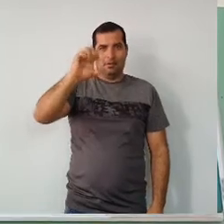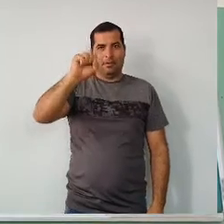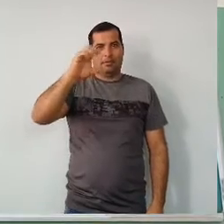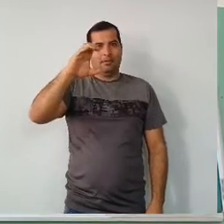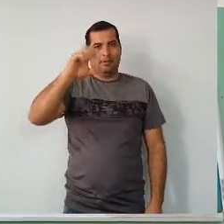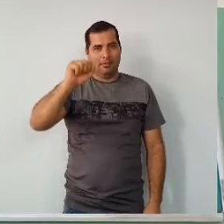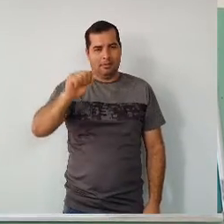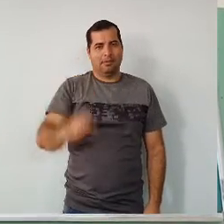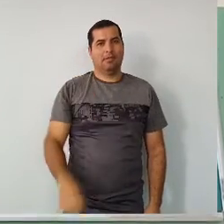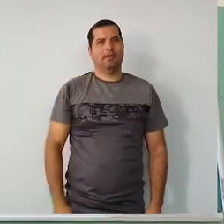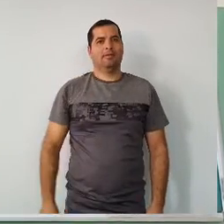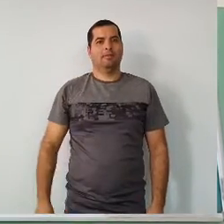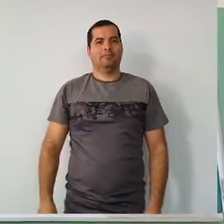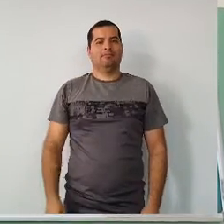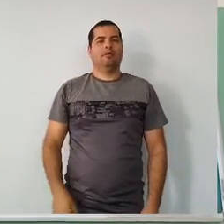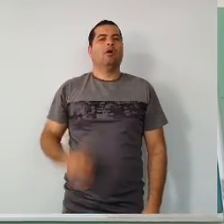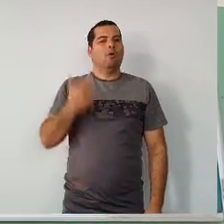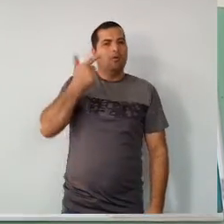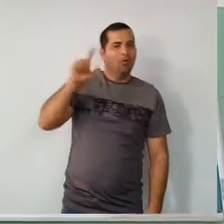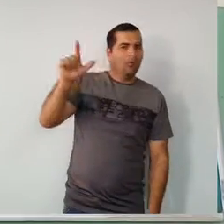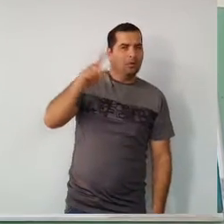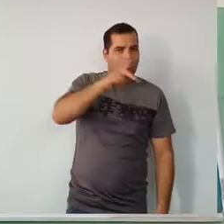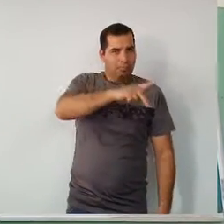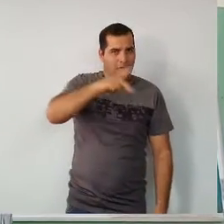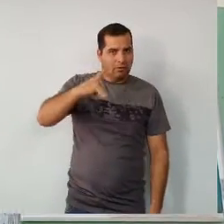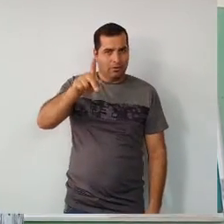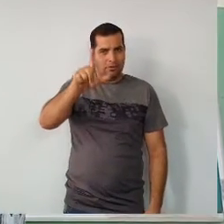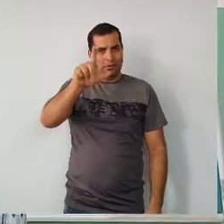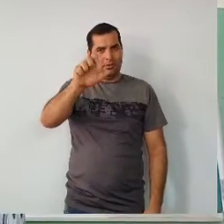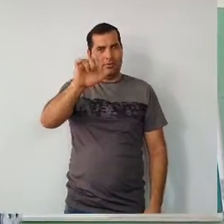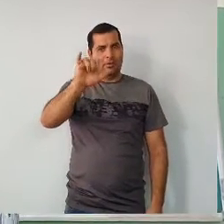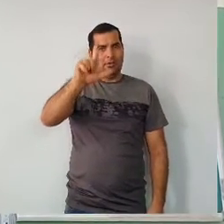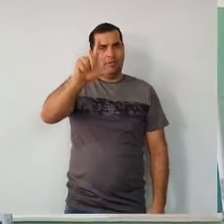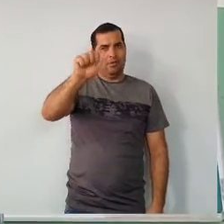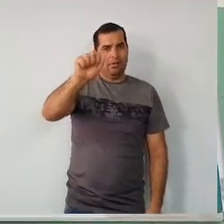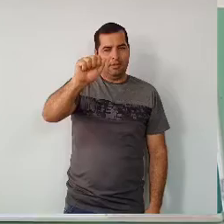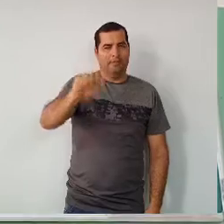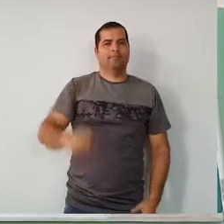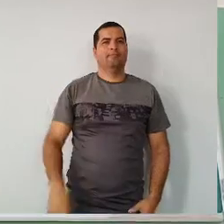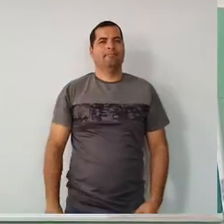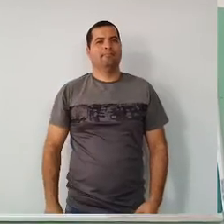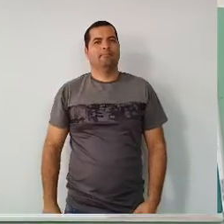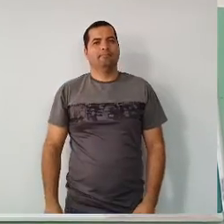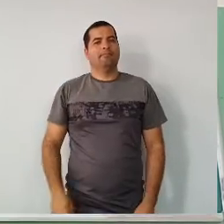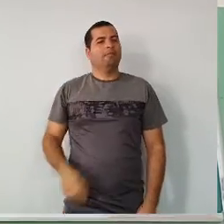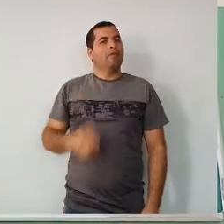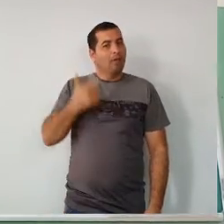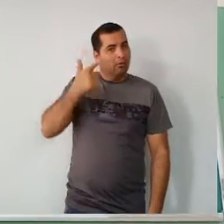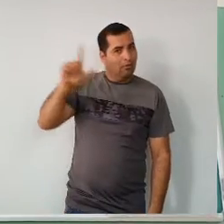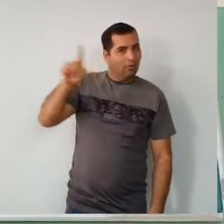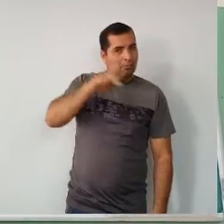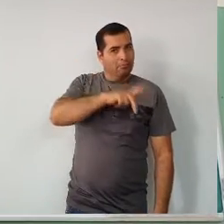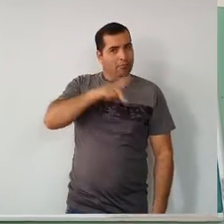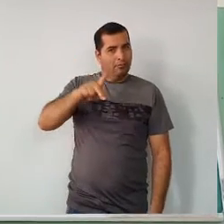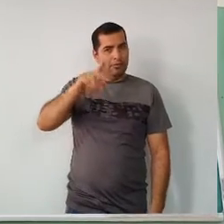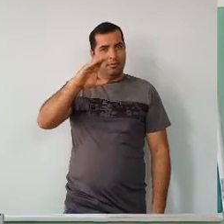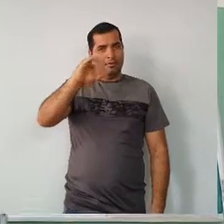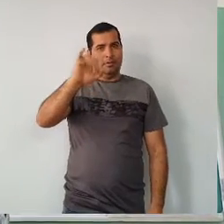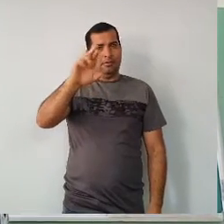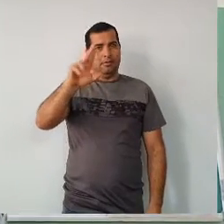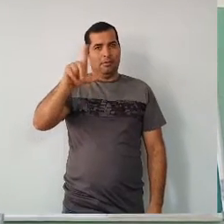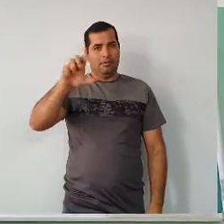Francisca, na IMF Nicolas, a professora Leila, na IMF Barnes-Siene, a